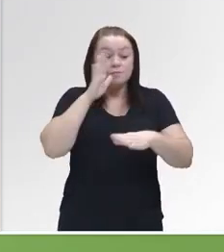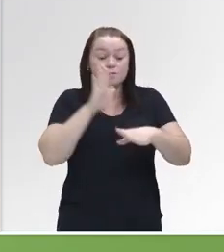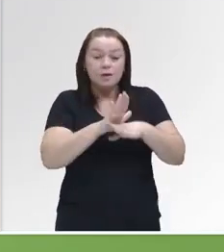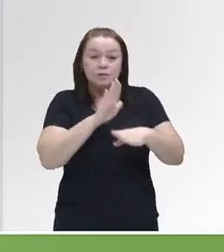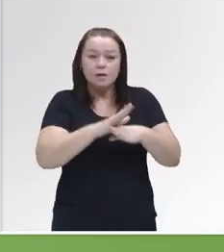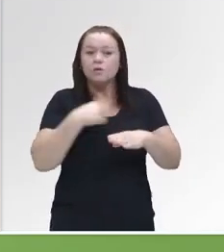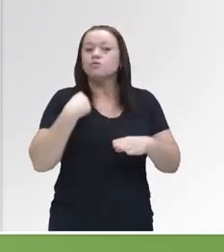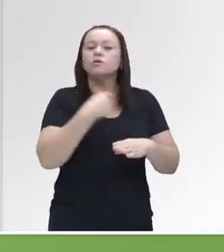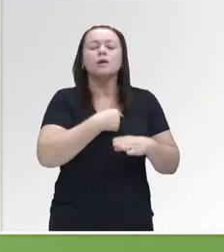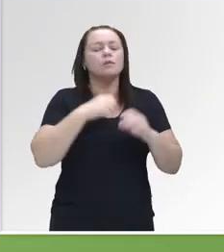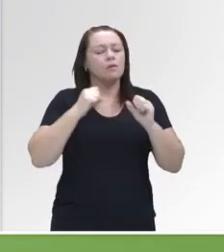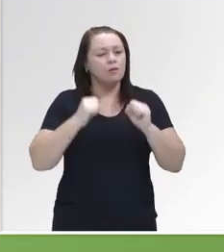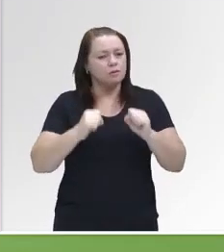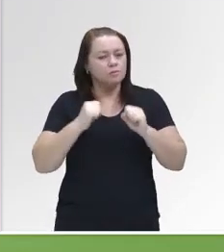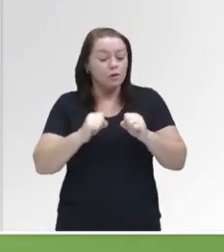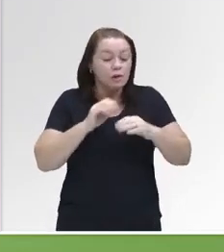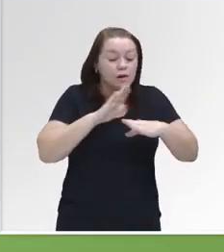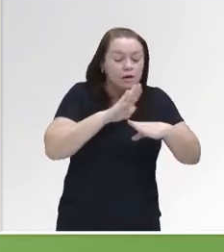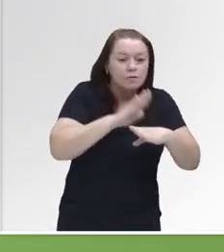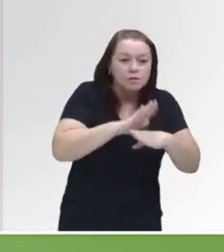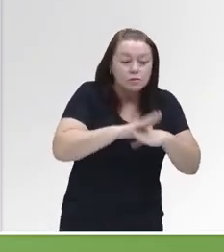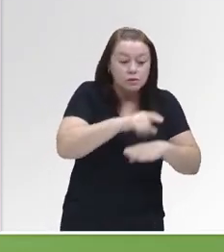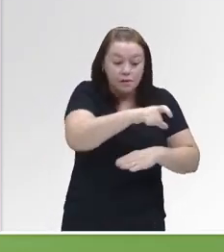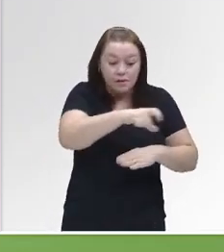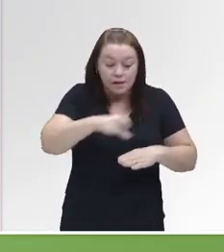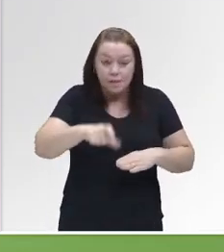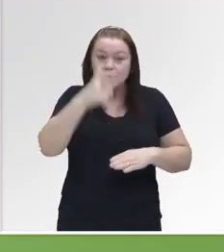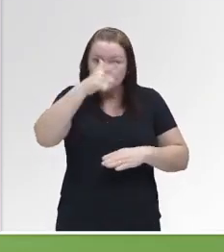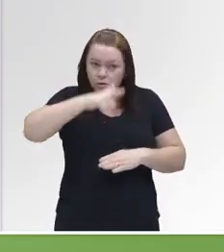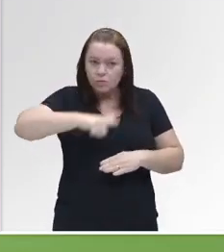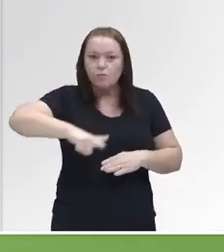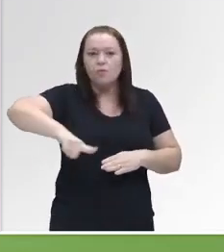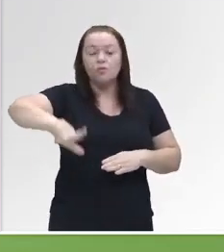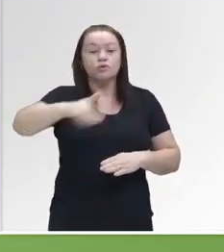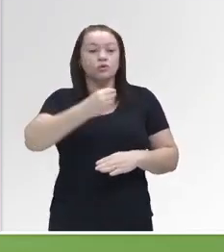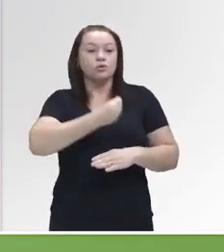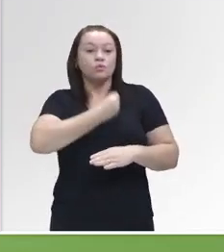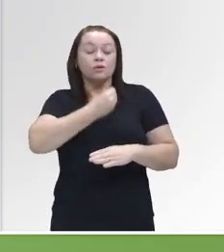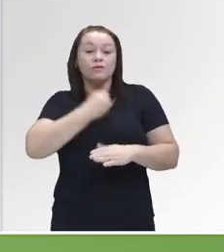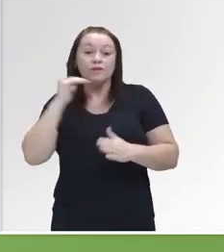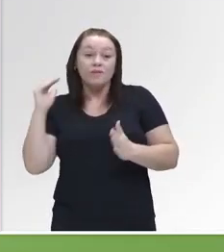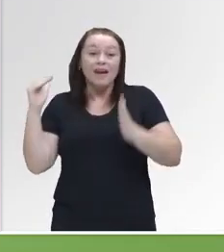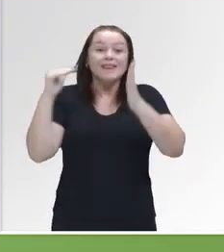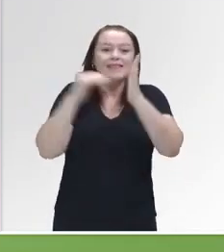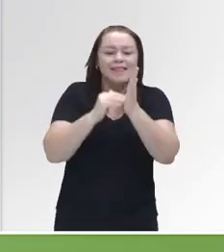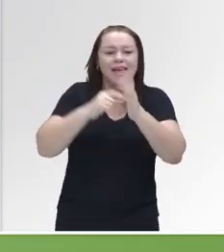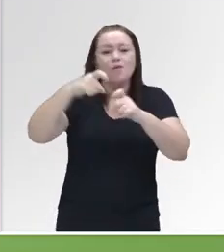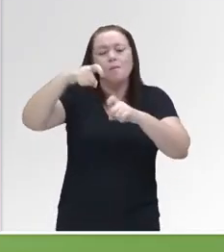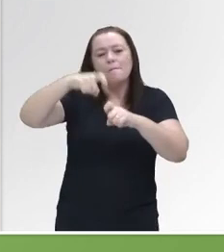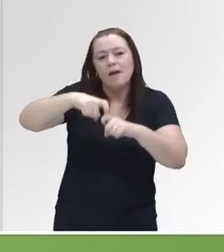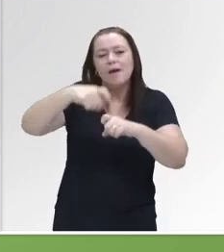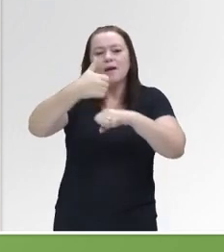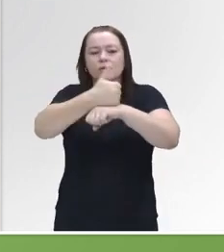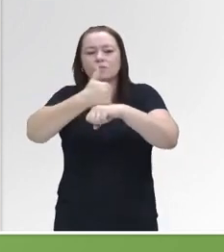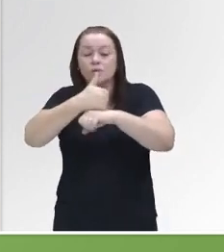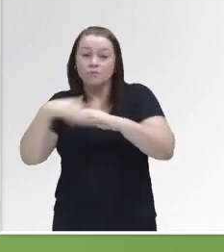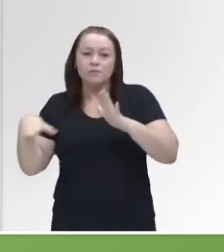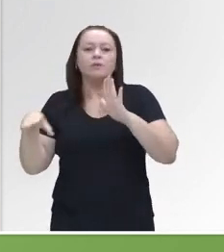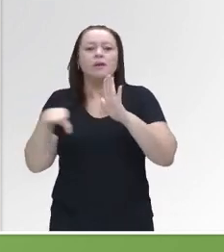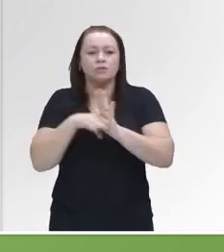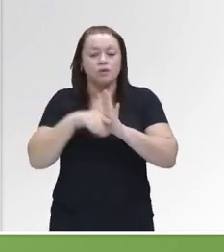de imediato para poder manter o indivíduo, a pessoa, com as suas funções vitais. Isso é o